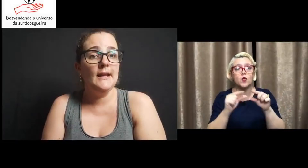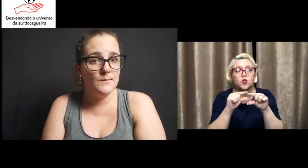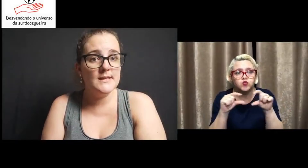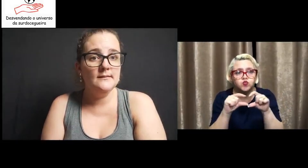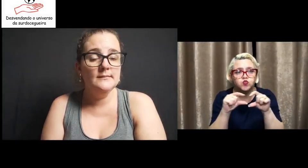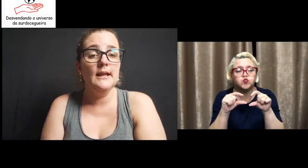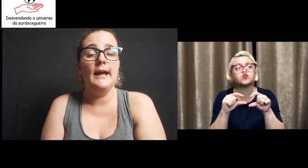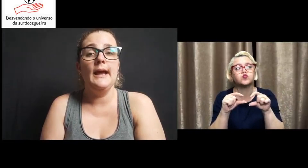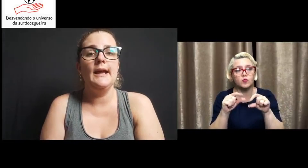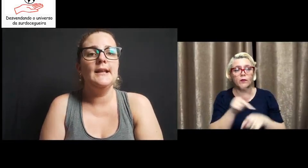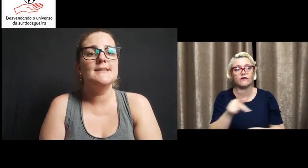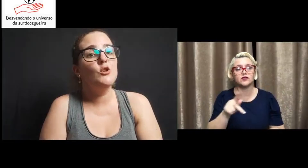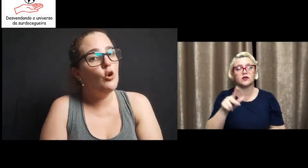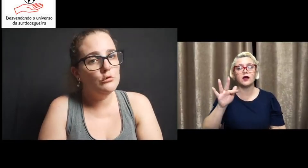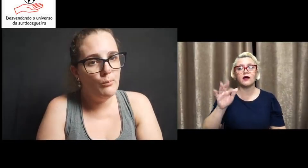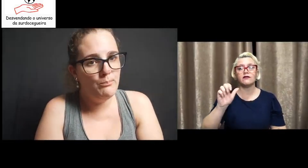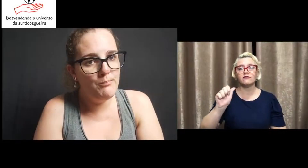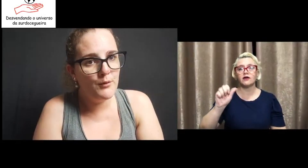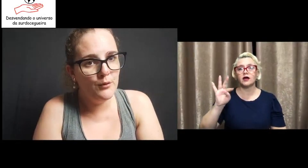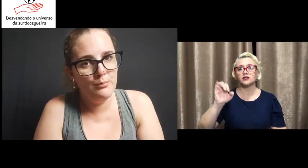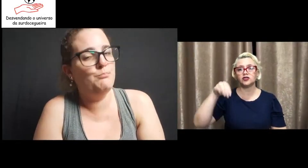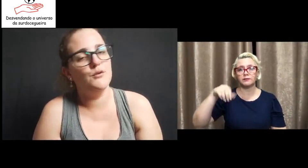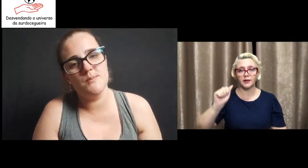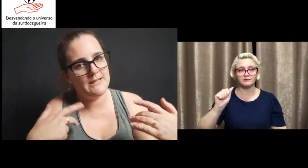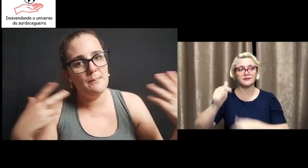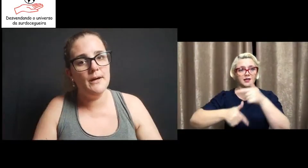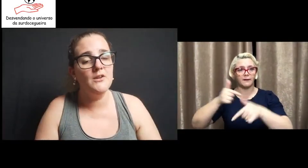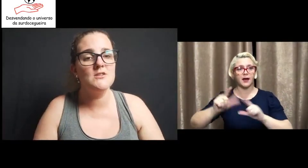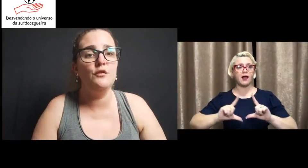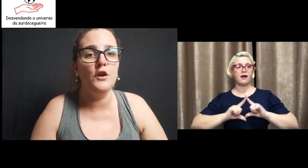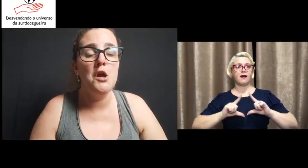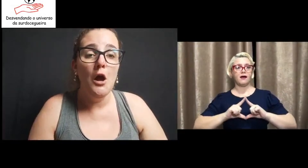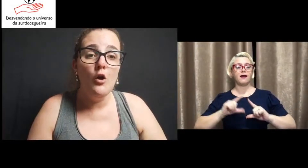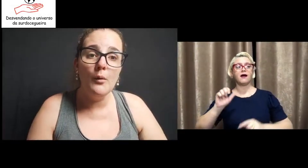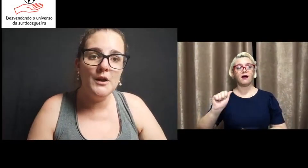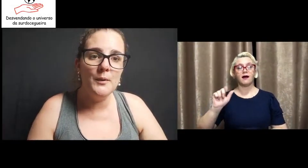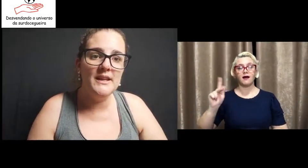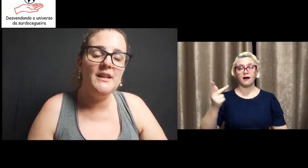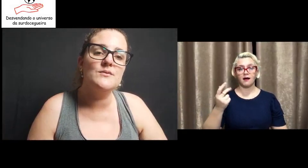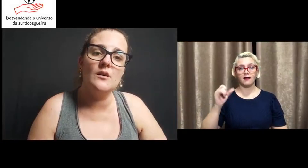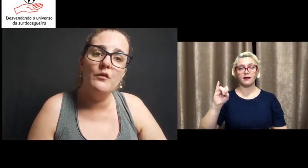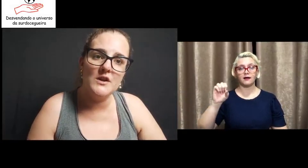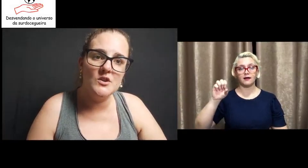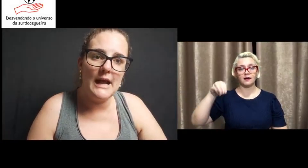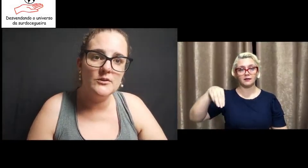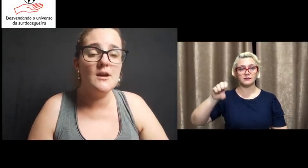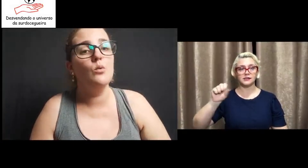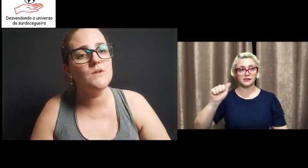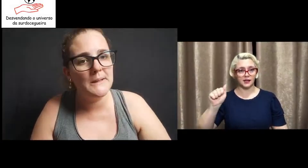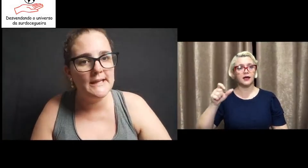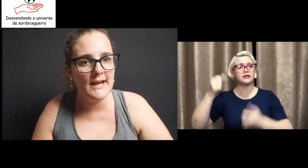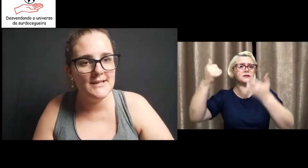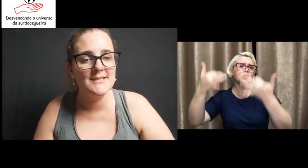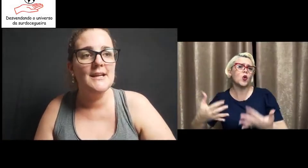da Rimsa, né? Ela ensinou para os participantes, enfim, como que poderiam ser confeccionados